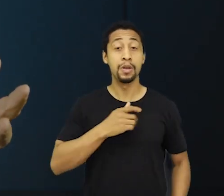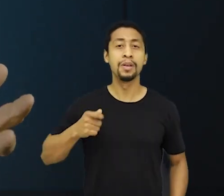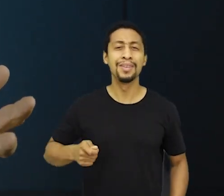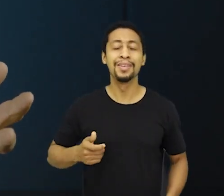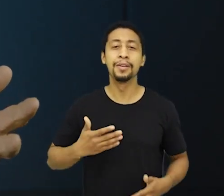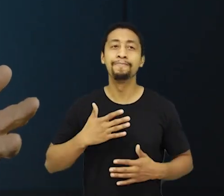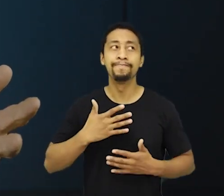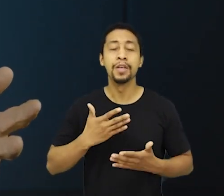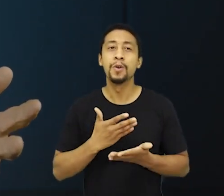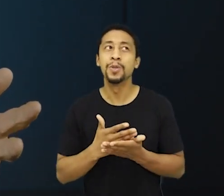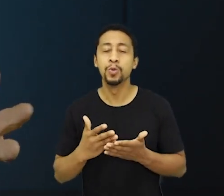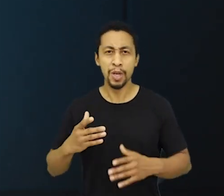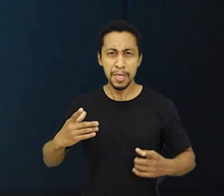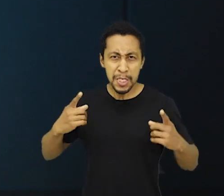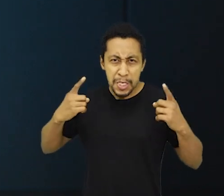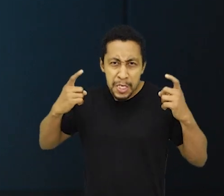que podemos chamar assim.